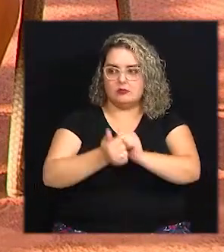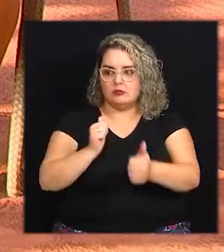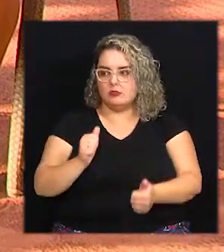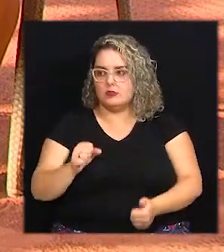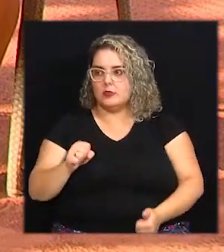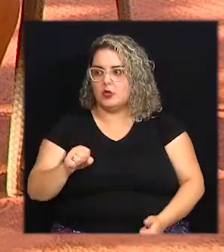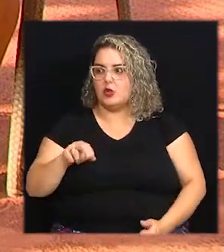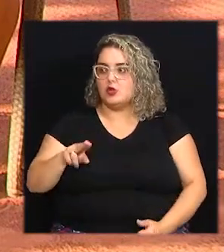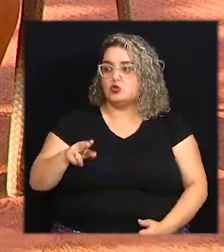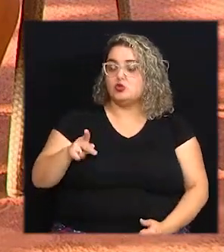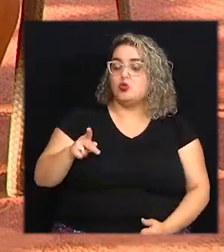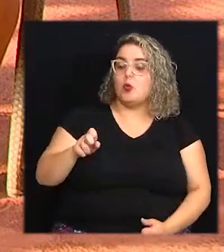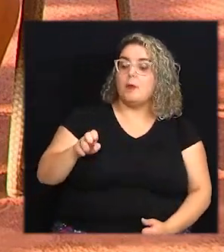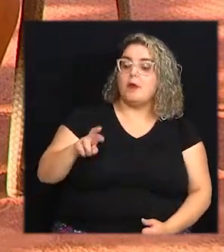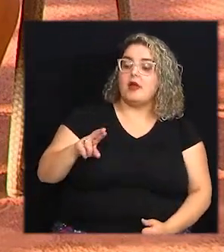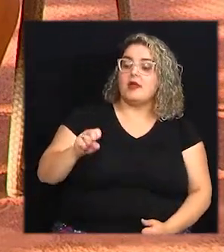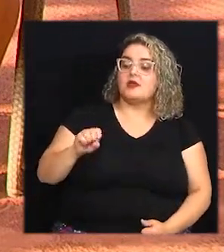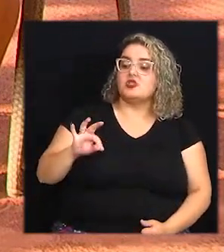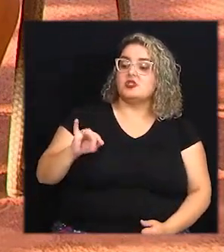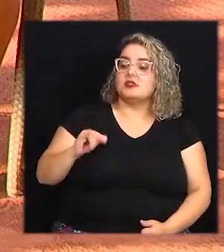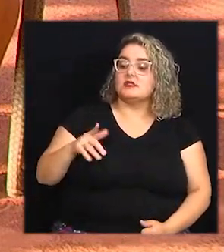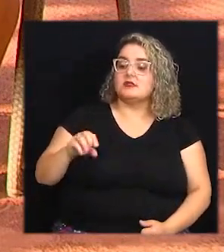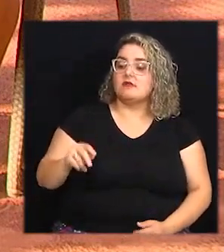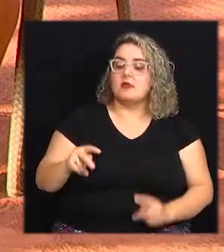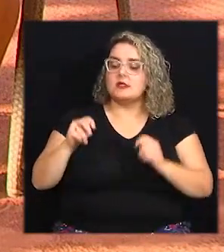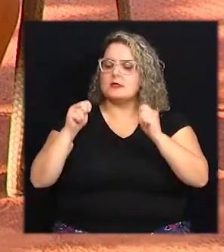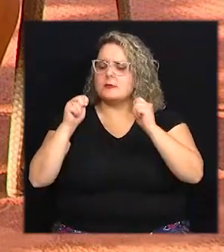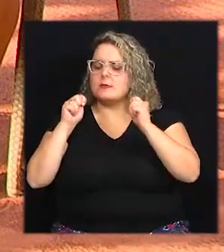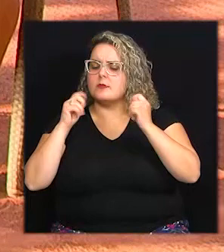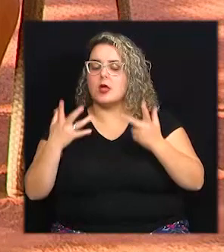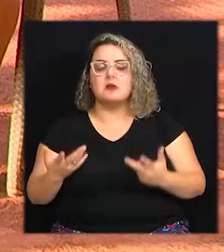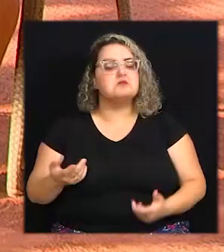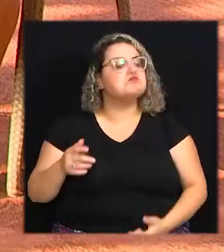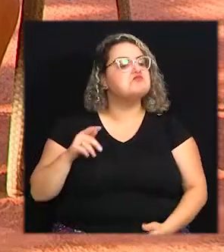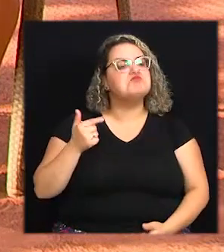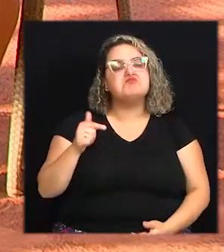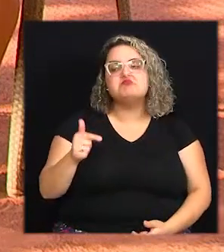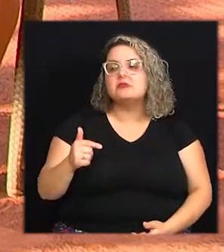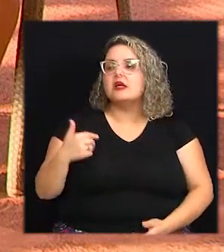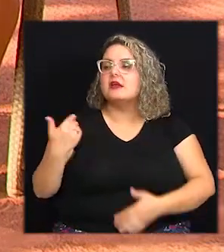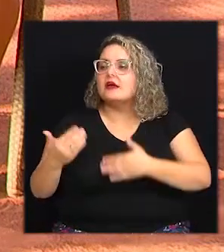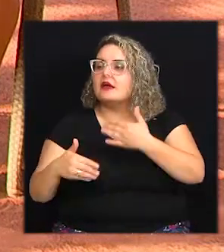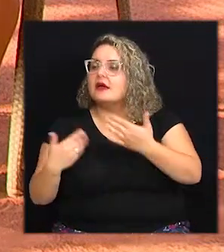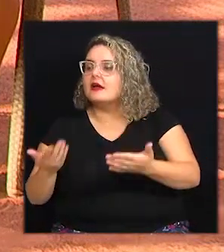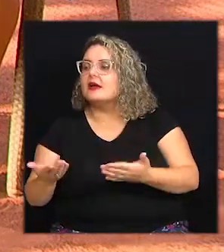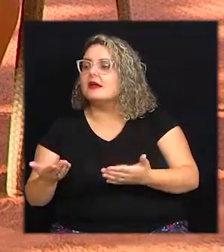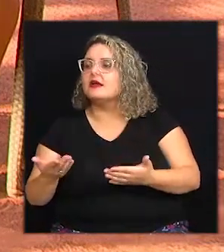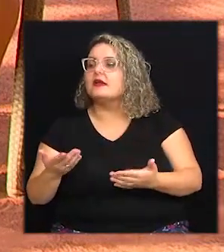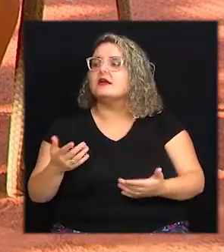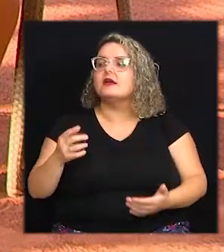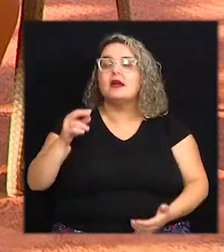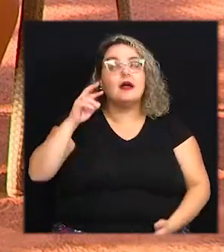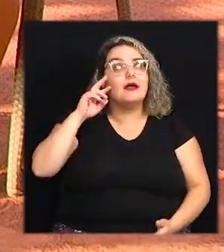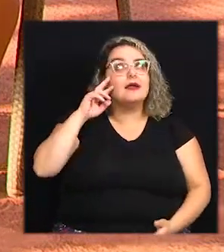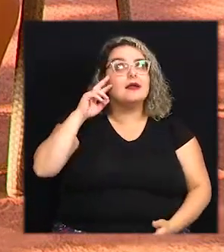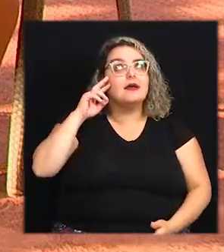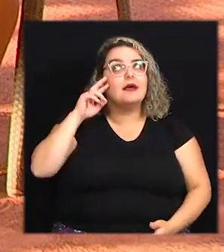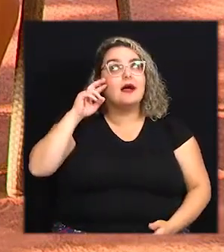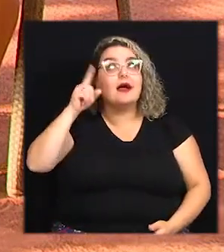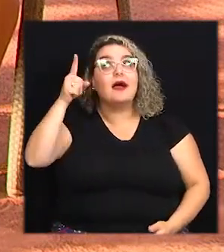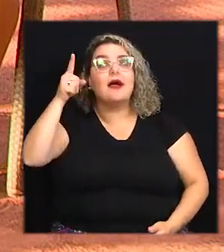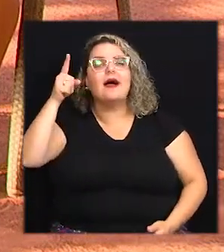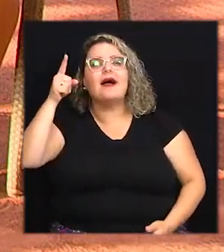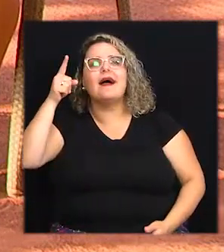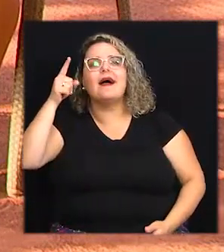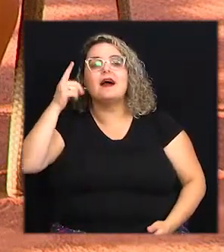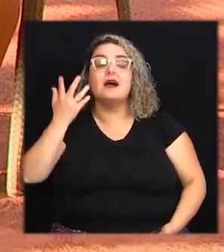esporte, eu pergunto sobre superstição. Em primeiro momento a pessoa fala assim, não tenho. Aí passa um tempo, ela lembra de